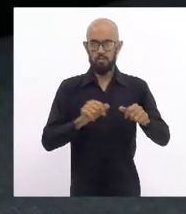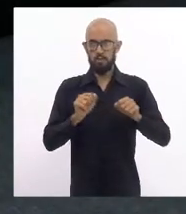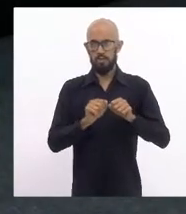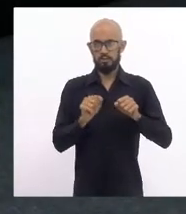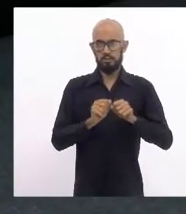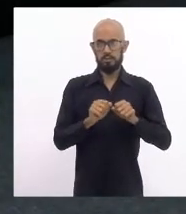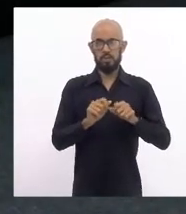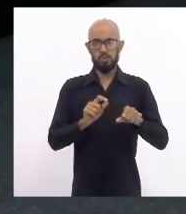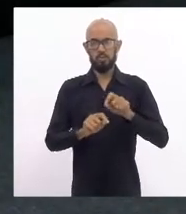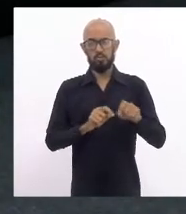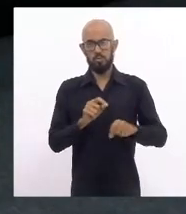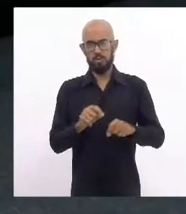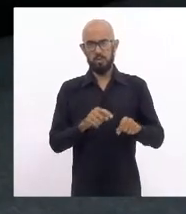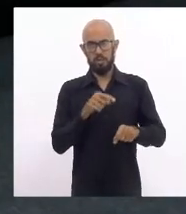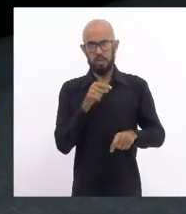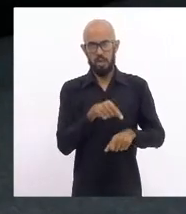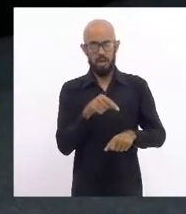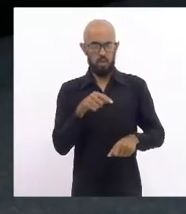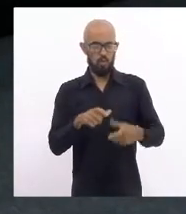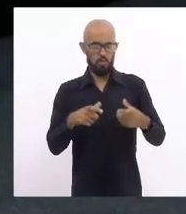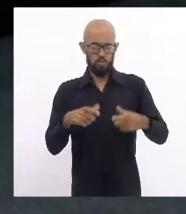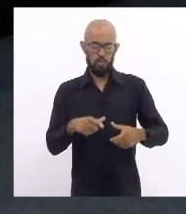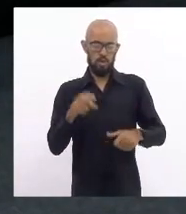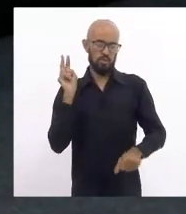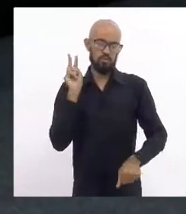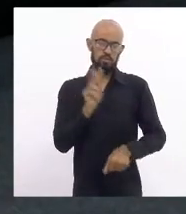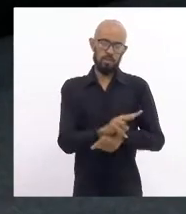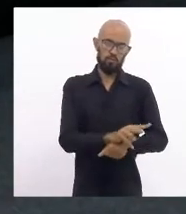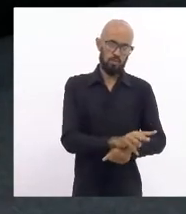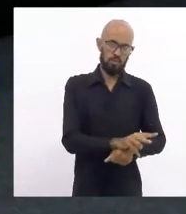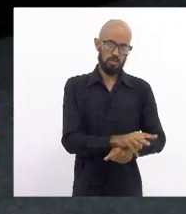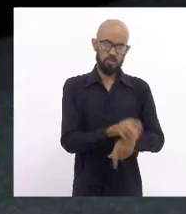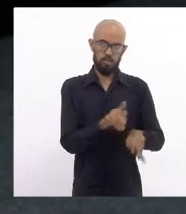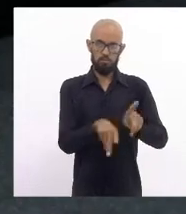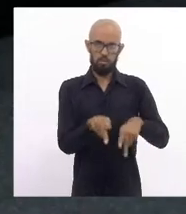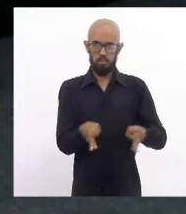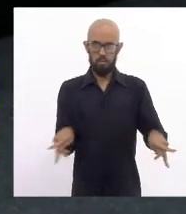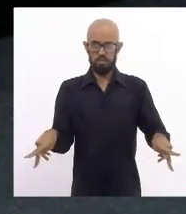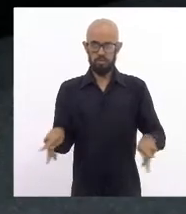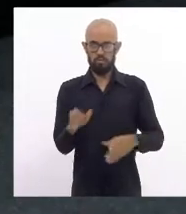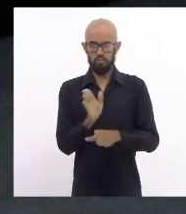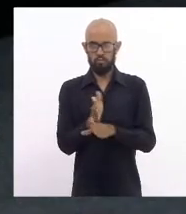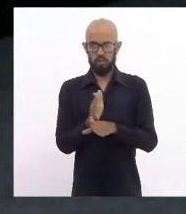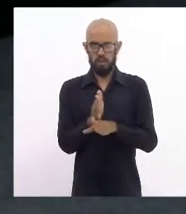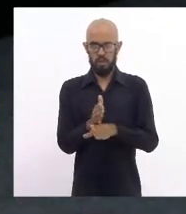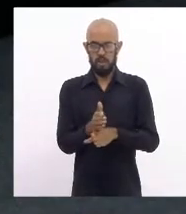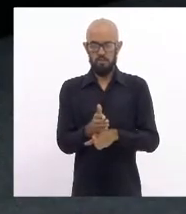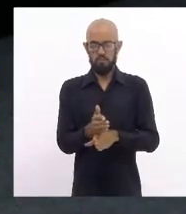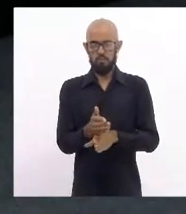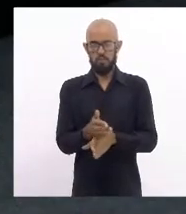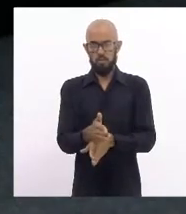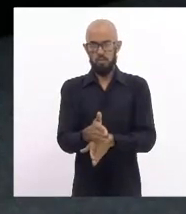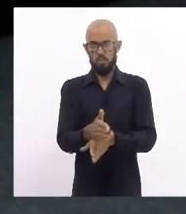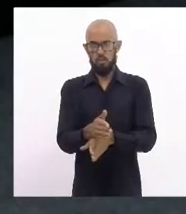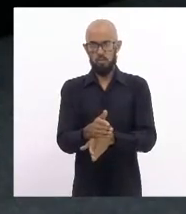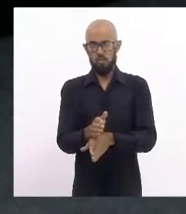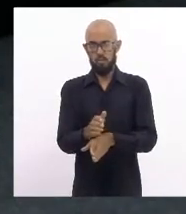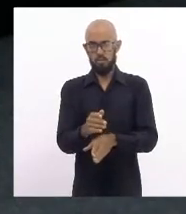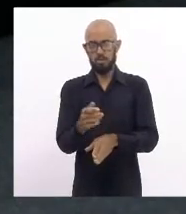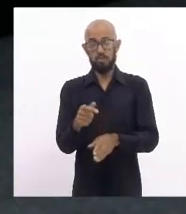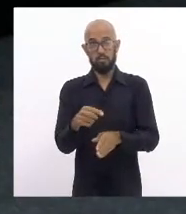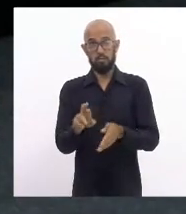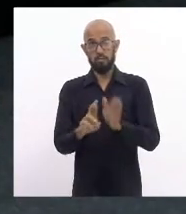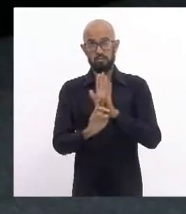grande equipamento de defesa da população vulnerável, um grande equipamento que represente a